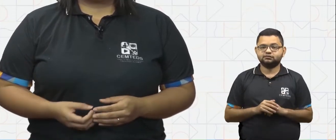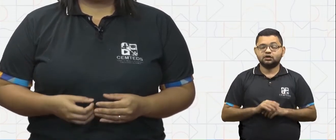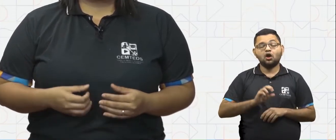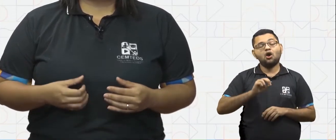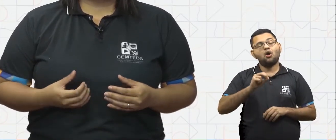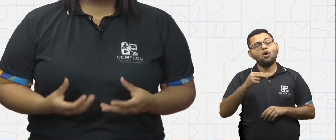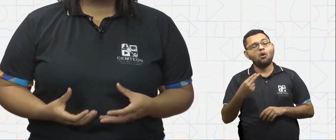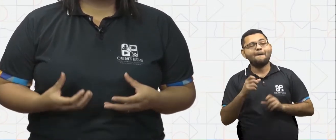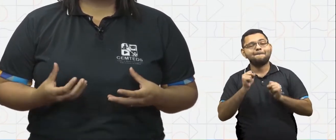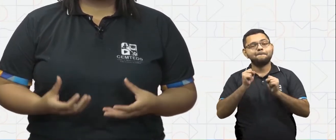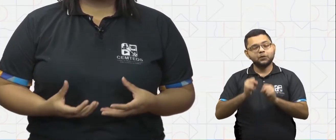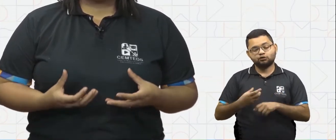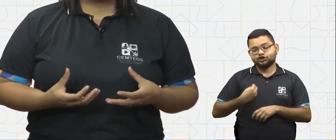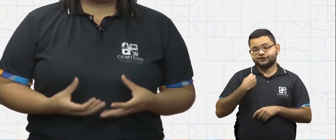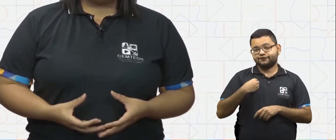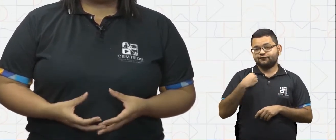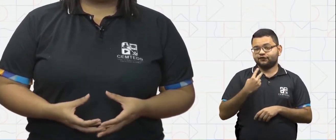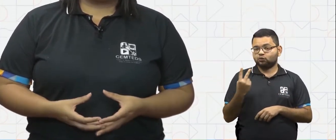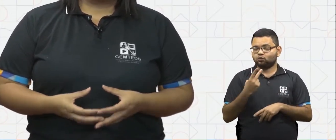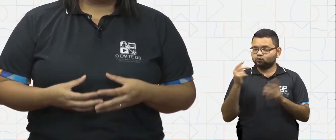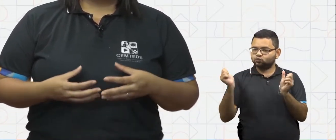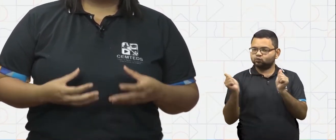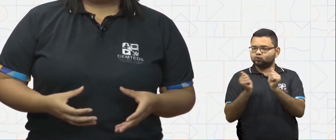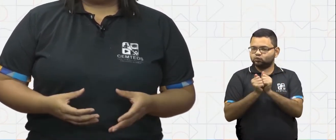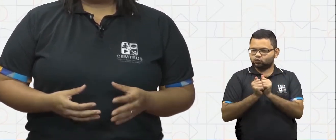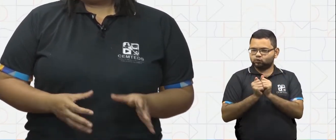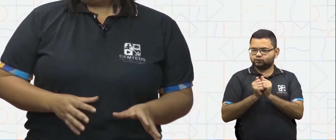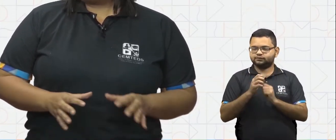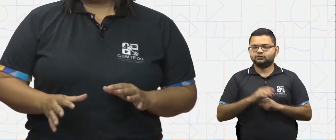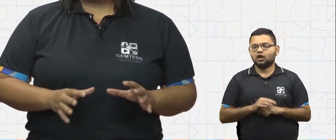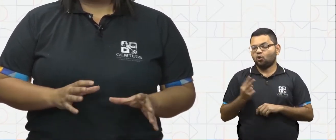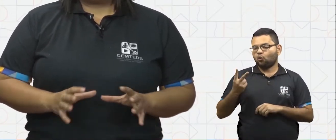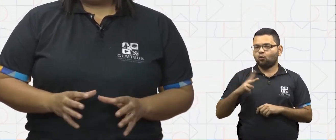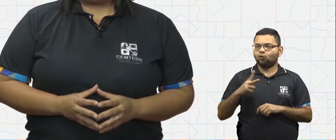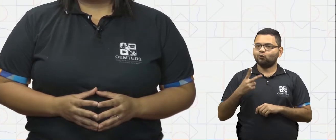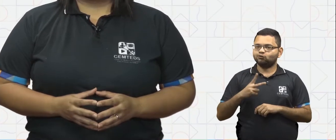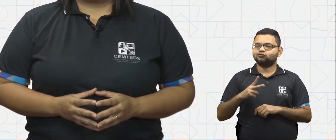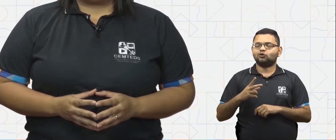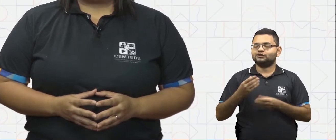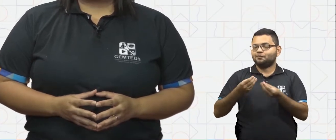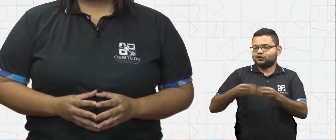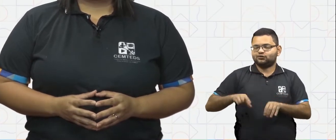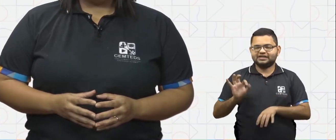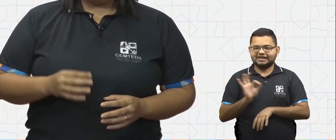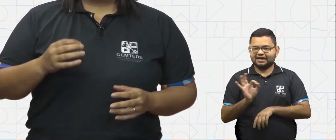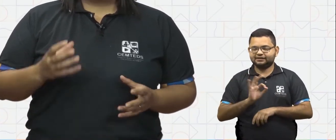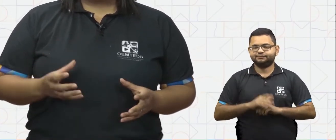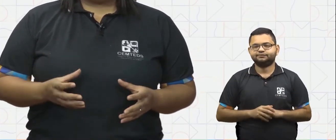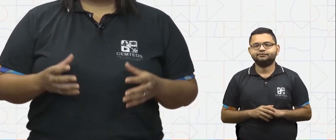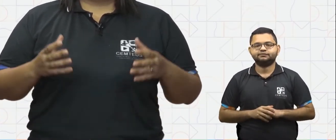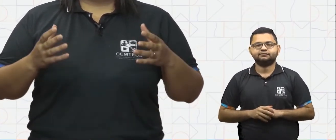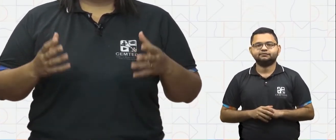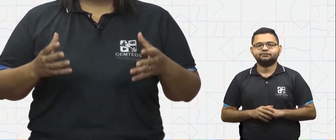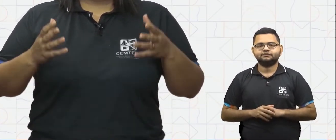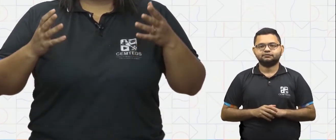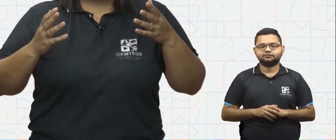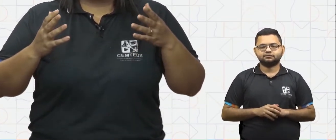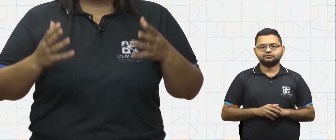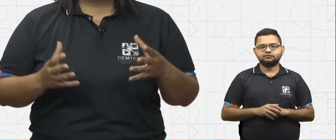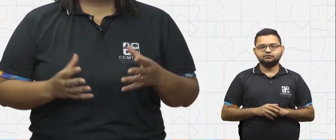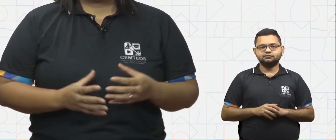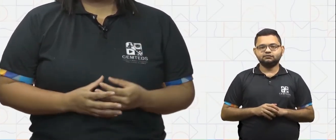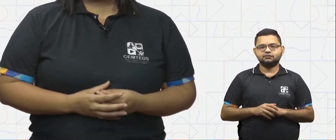podem viver em mutualismo, de forma que ambos se beneficiem. Os chamados